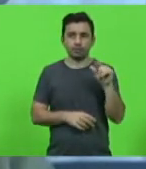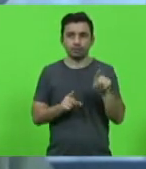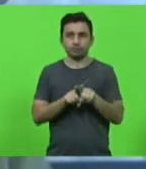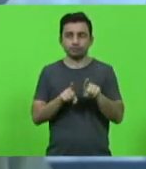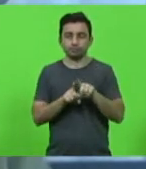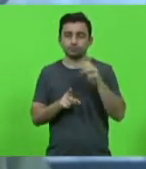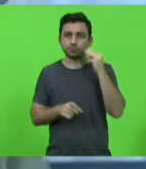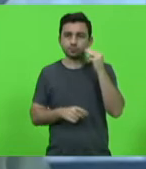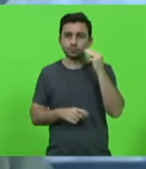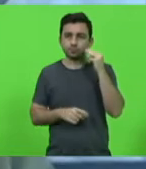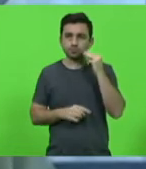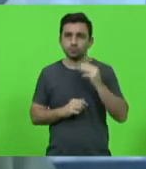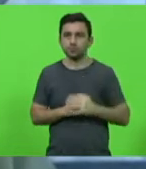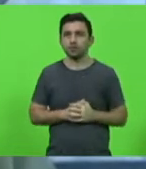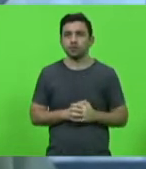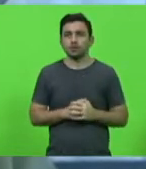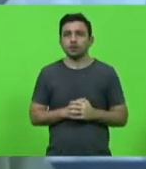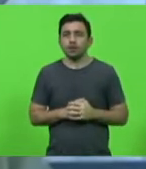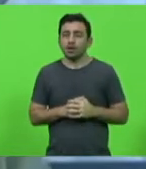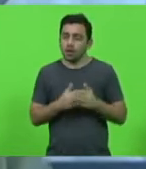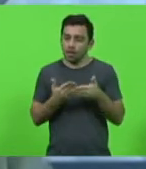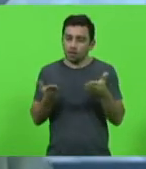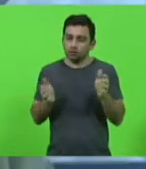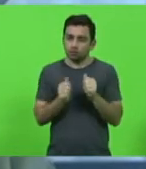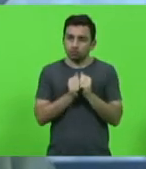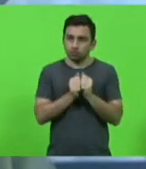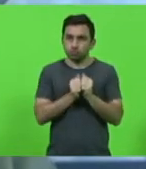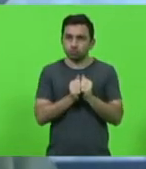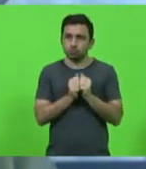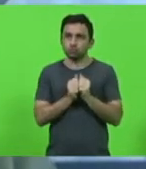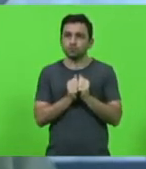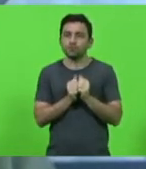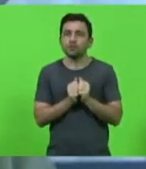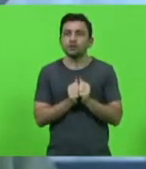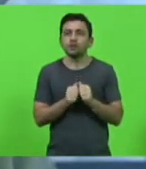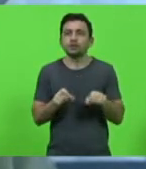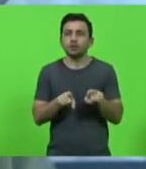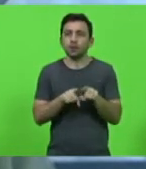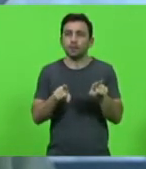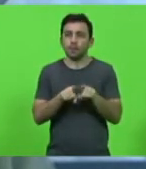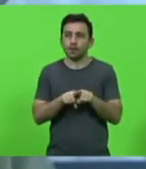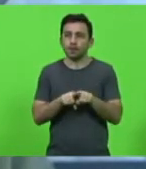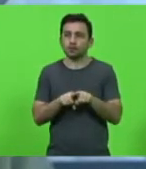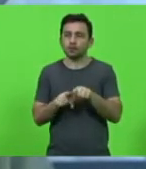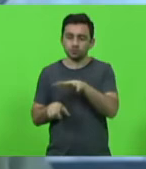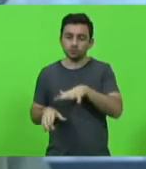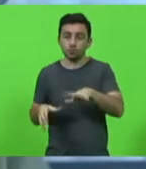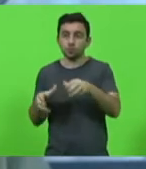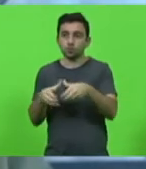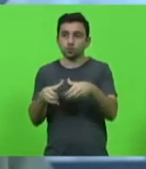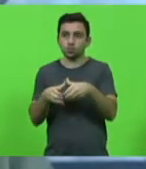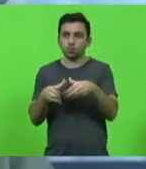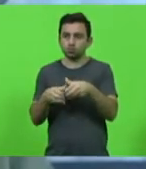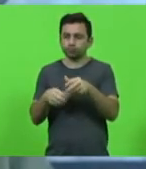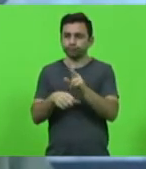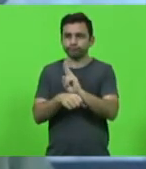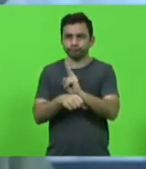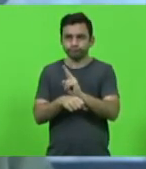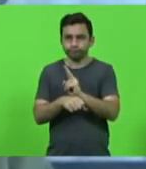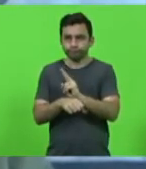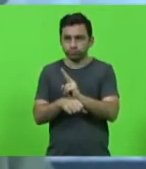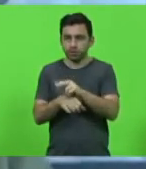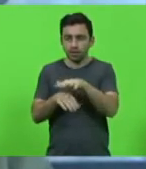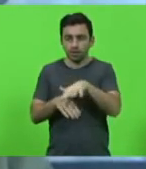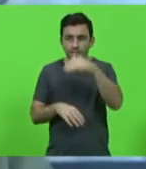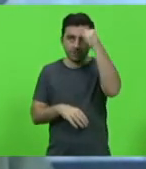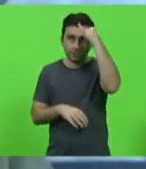né, que assume conjuntamente, e também o Observatório de Combate à Violência contra a Mulher.